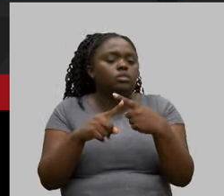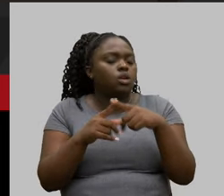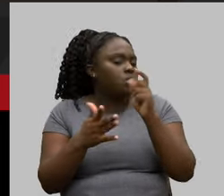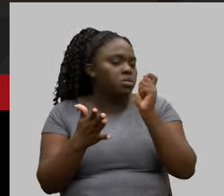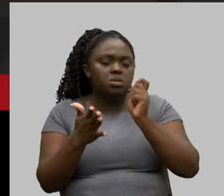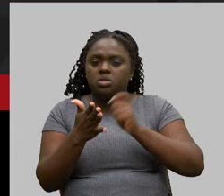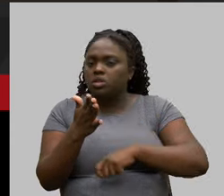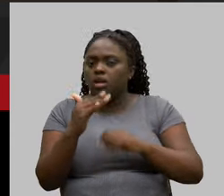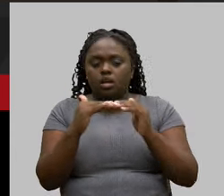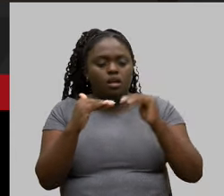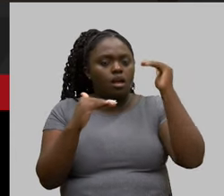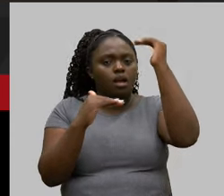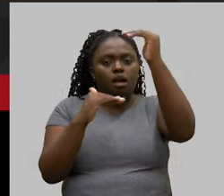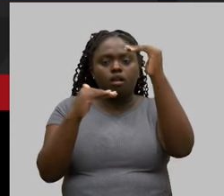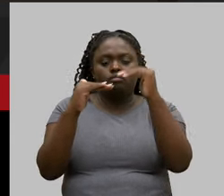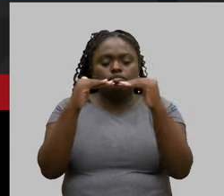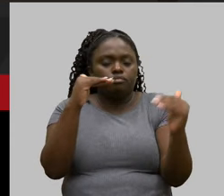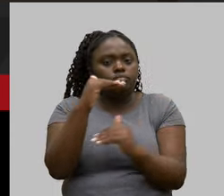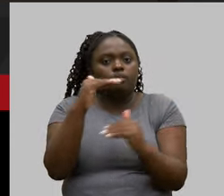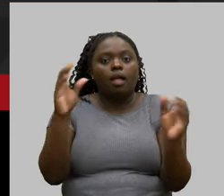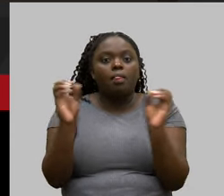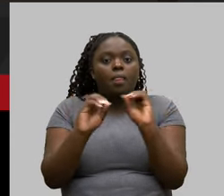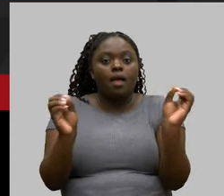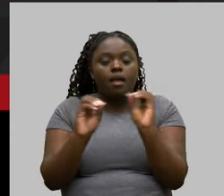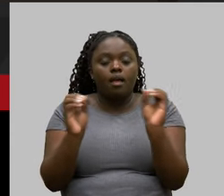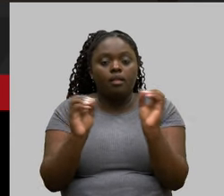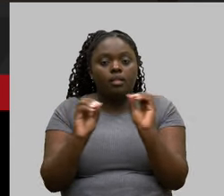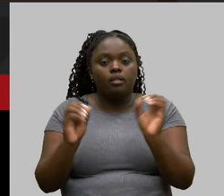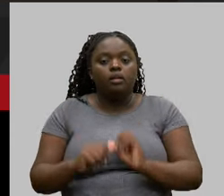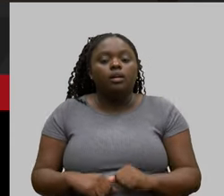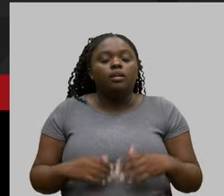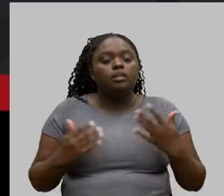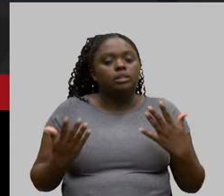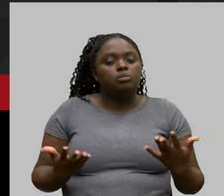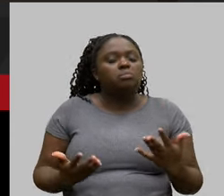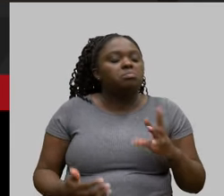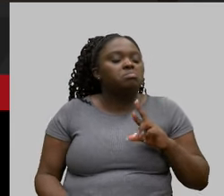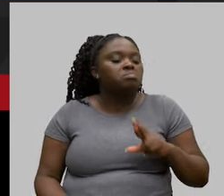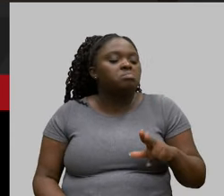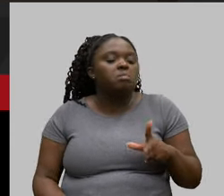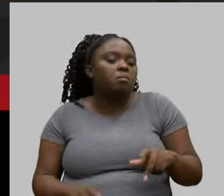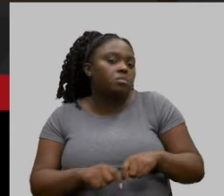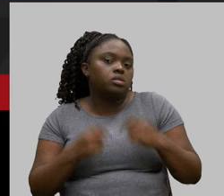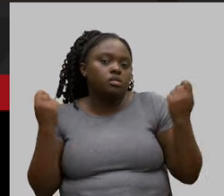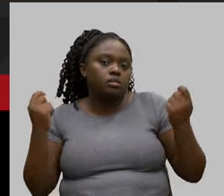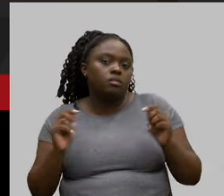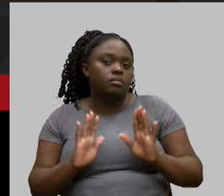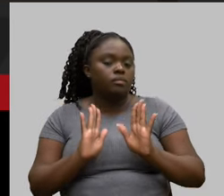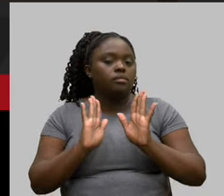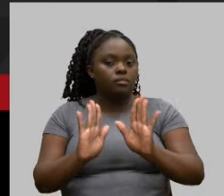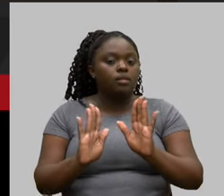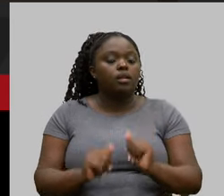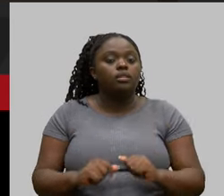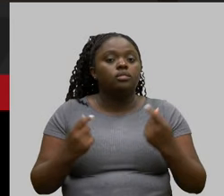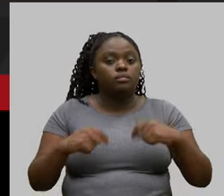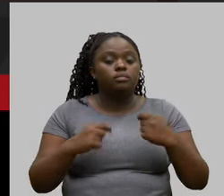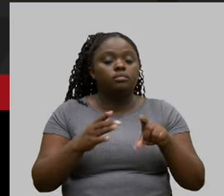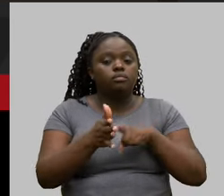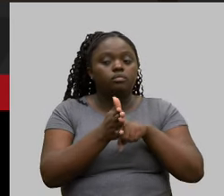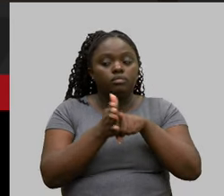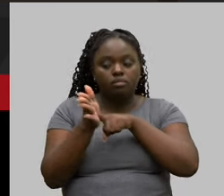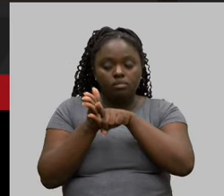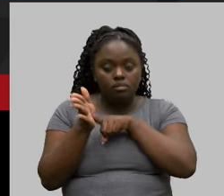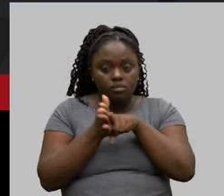superavit nem déficit aaral então assim não é que seja uma situação eh impossível mas demanda uma investigação